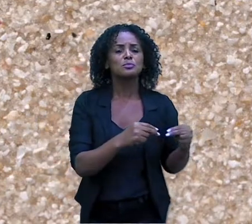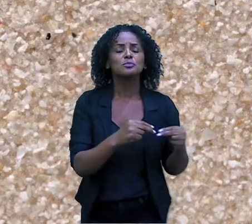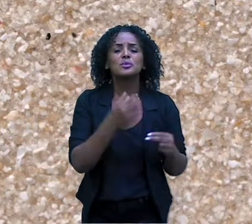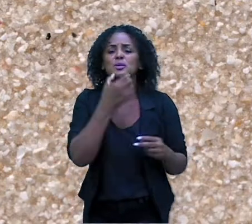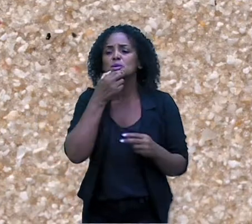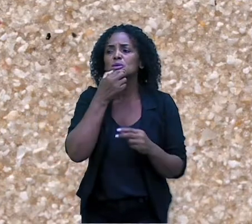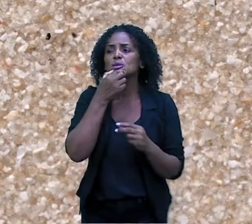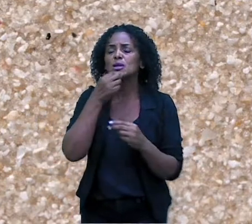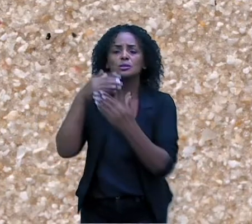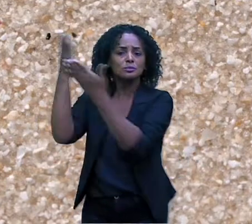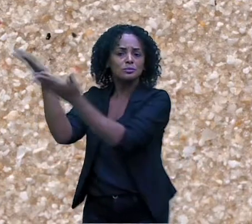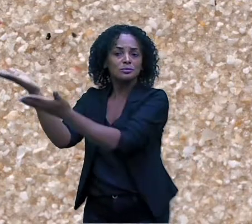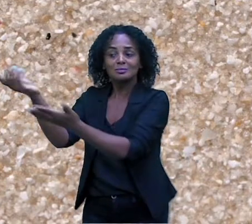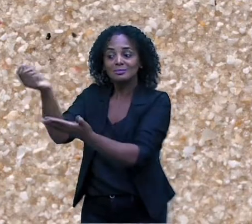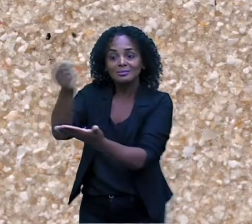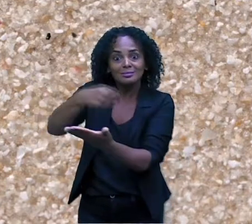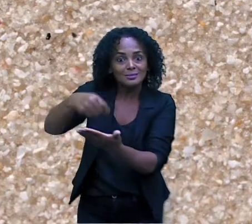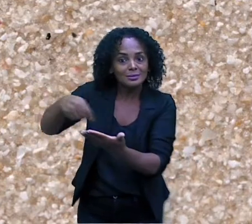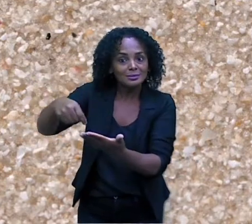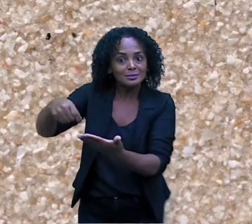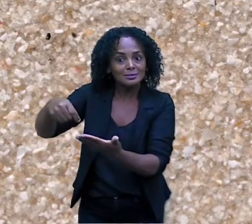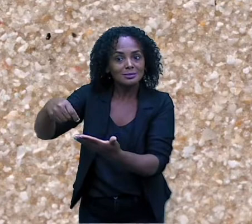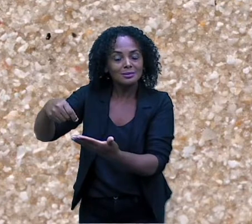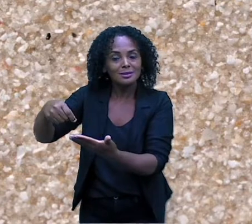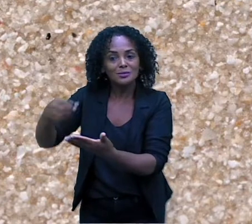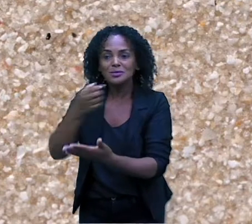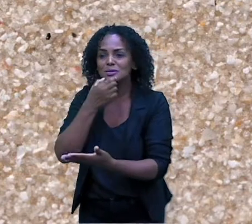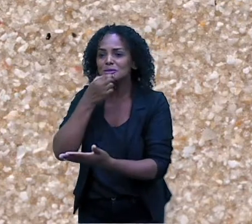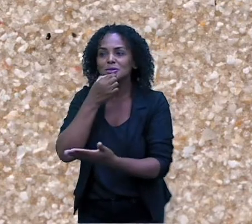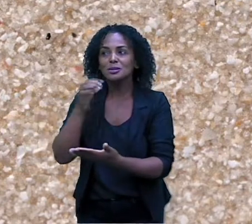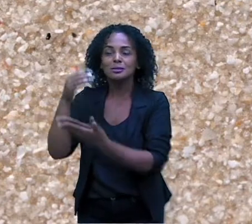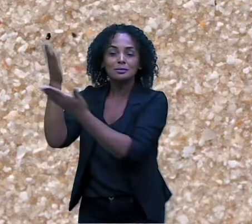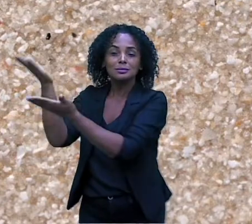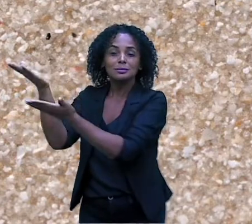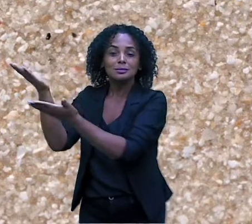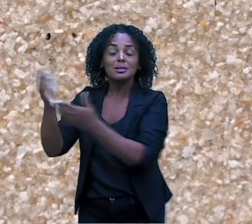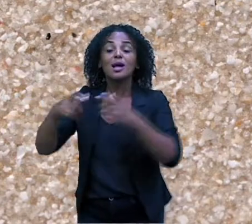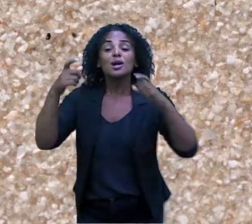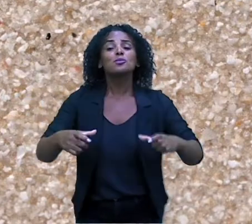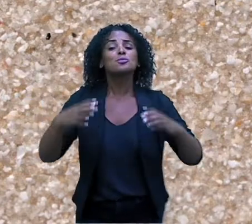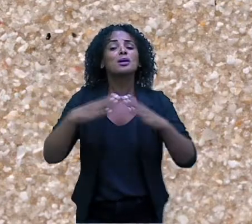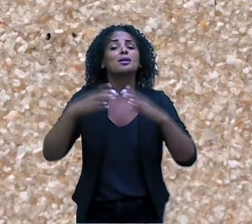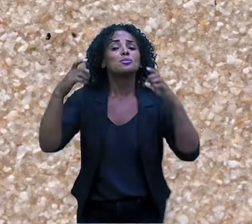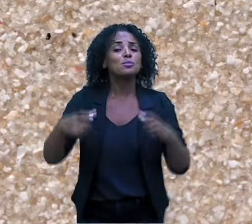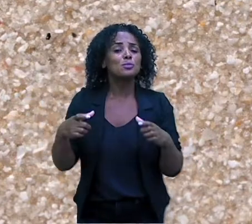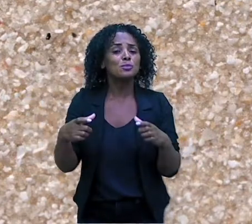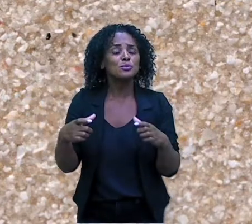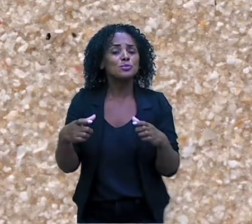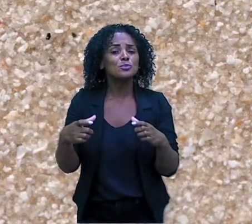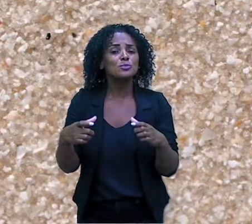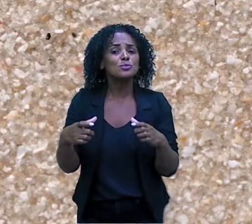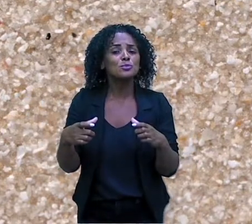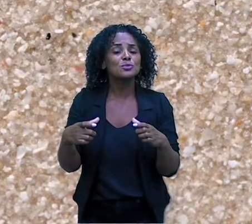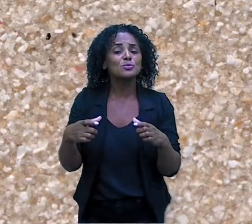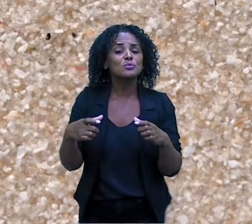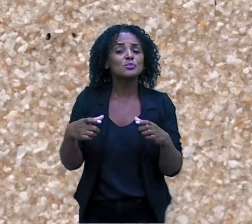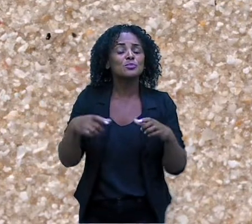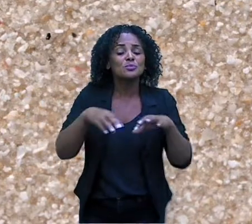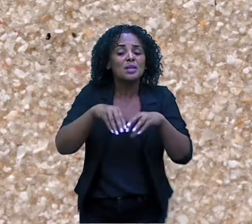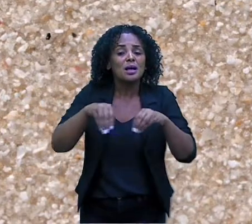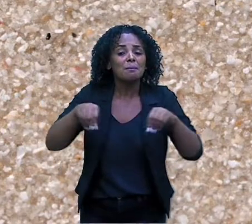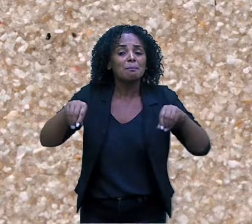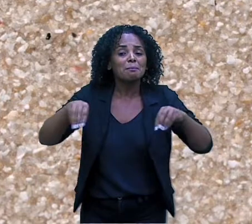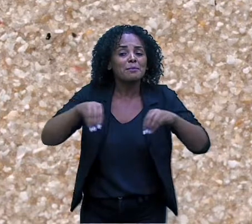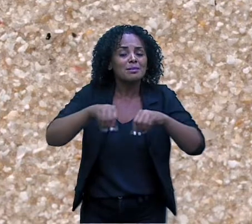crab. Crab. Crab. Crab. E Sand. Sand. O que é sand?